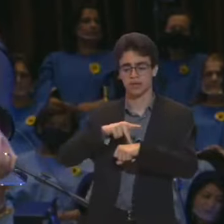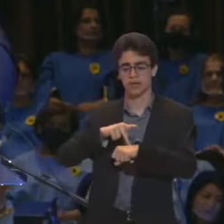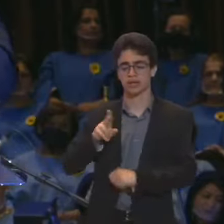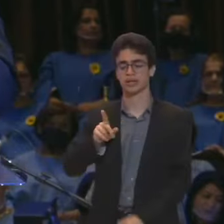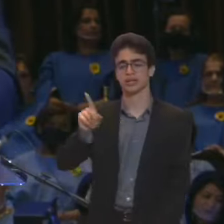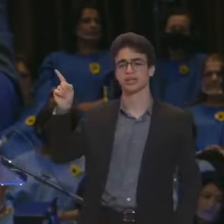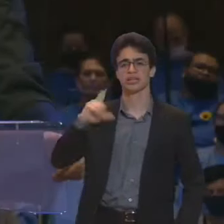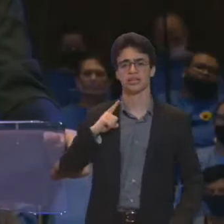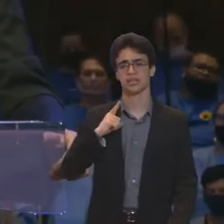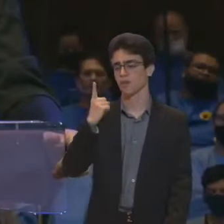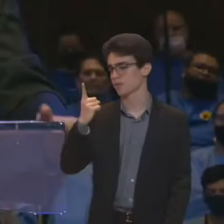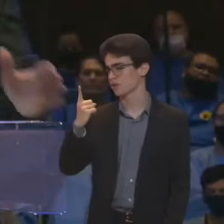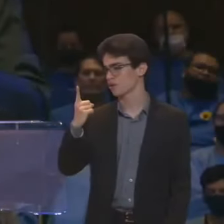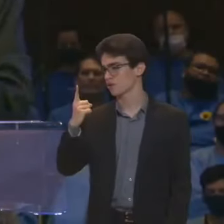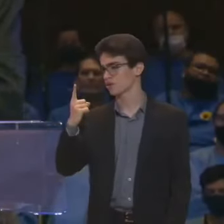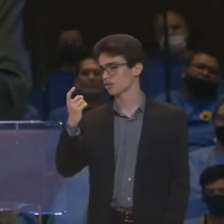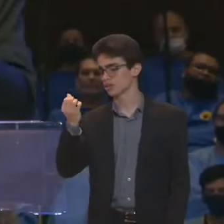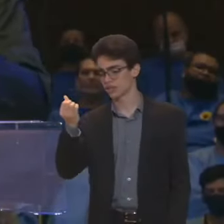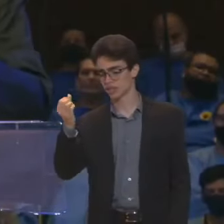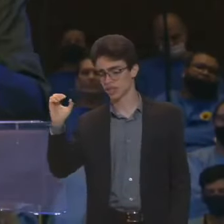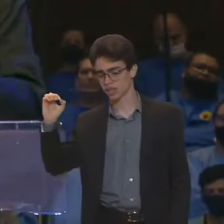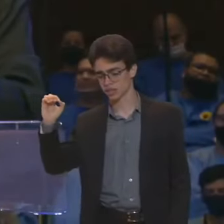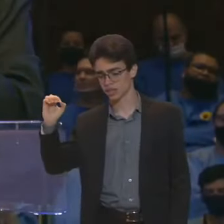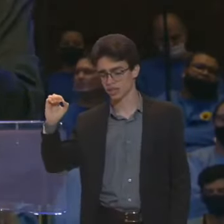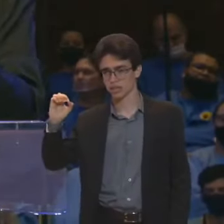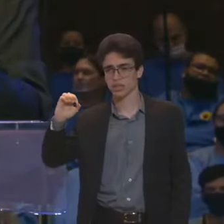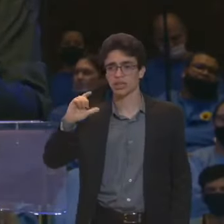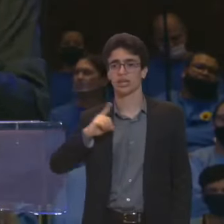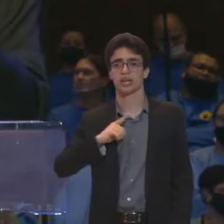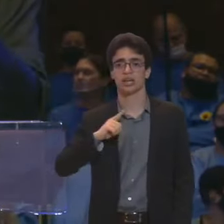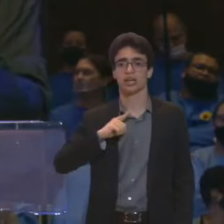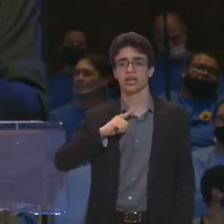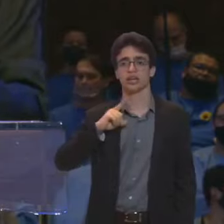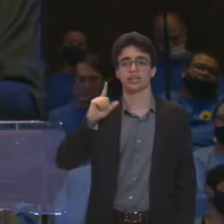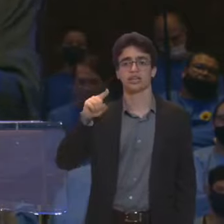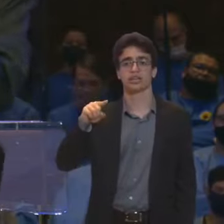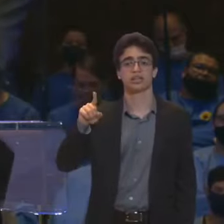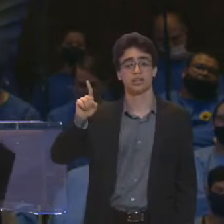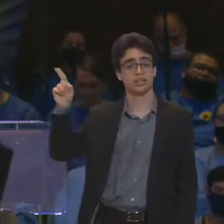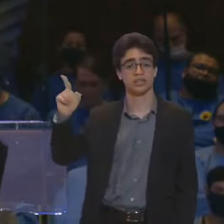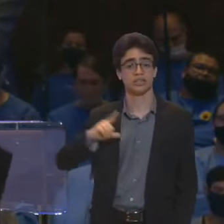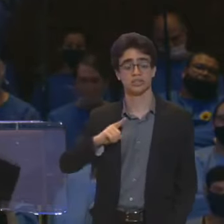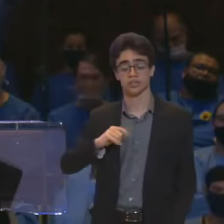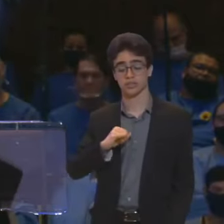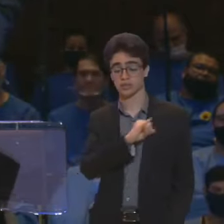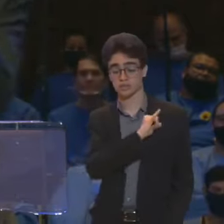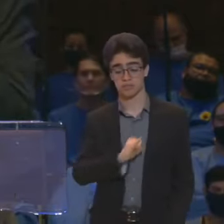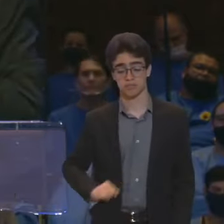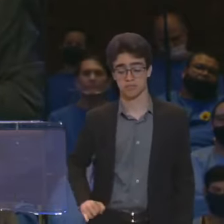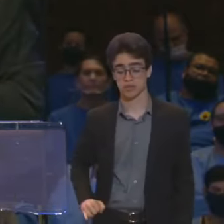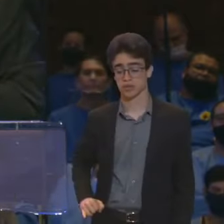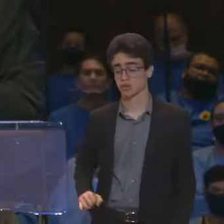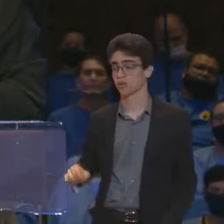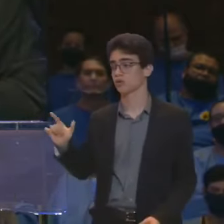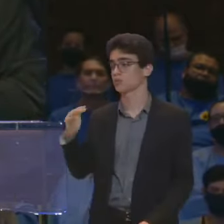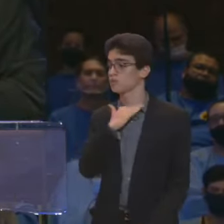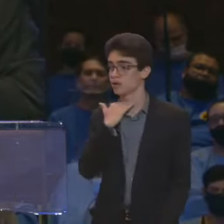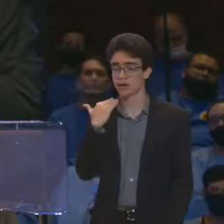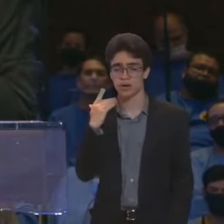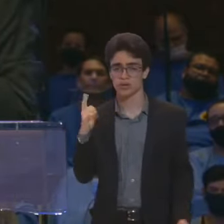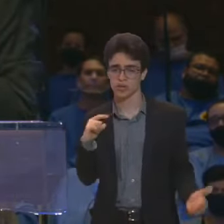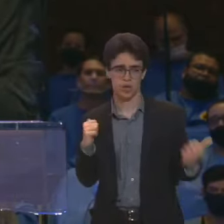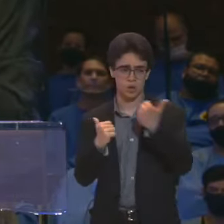em 160, quando morreu o imperador chamado Teotônio Pio e entrou no lugar dele Marco Aurélio,